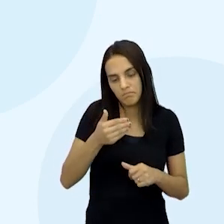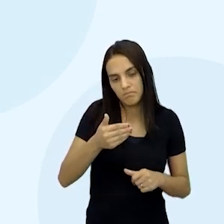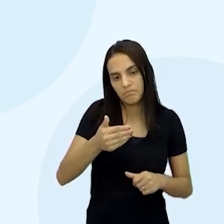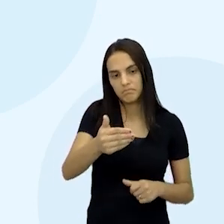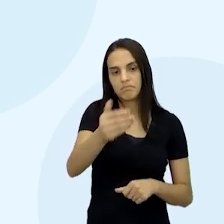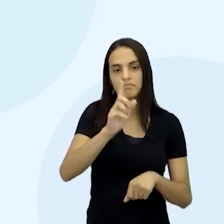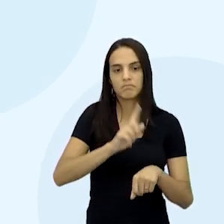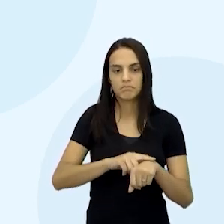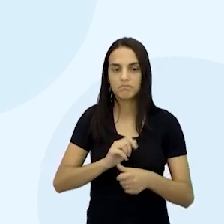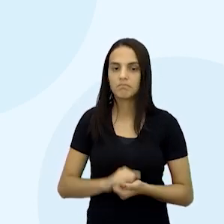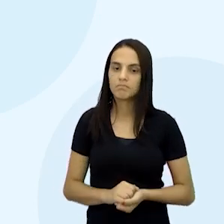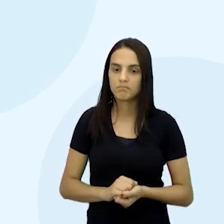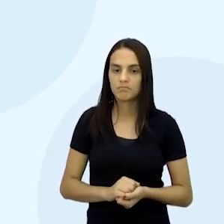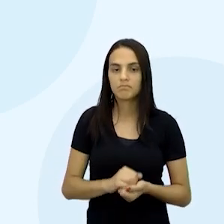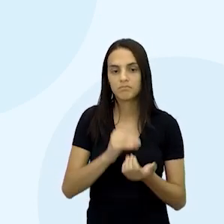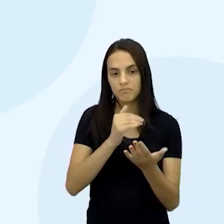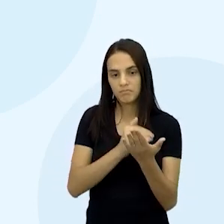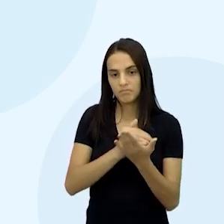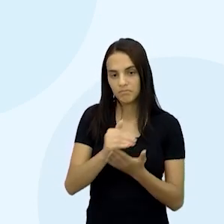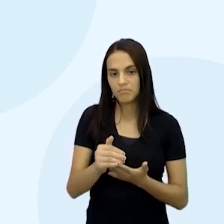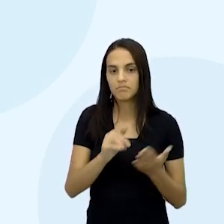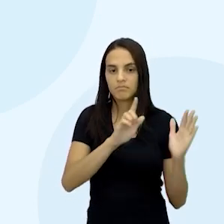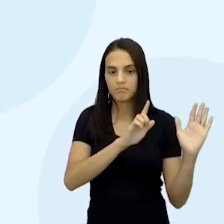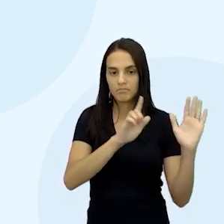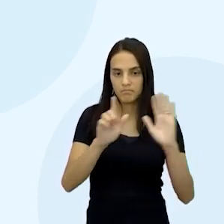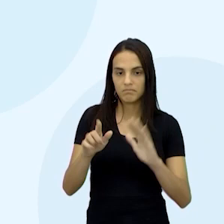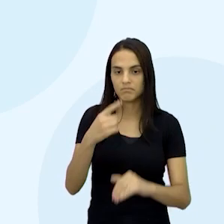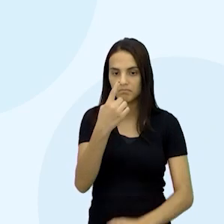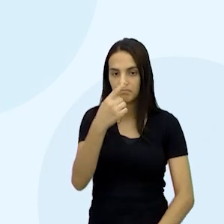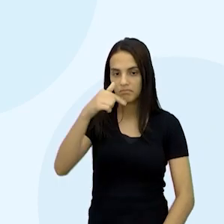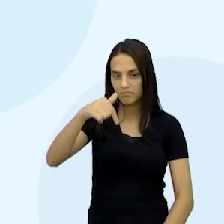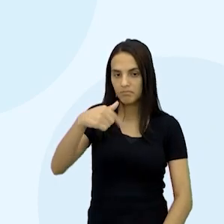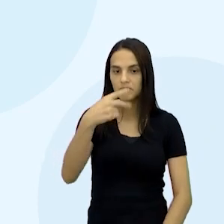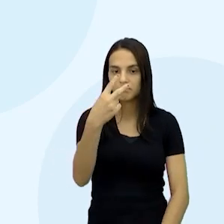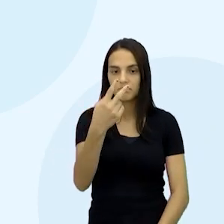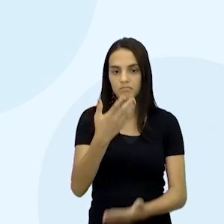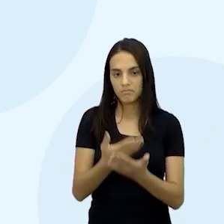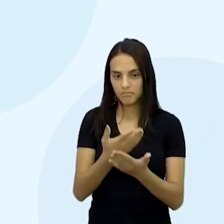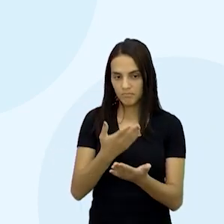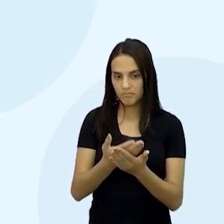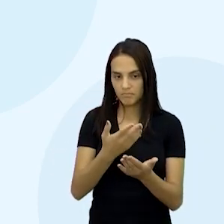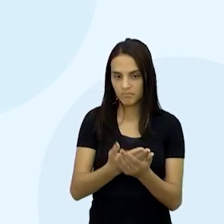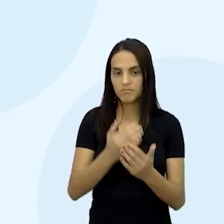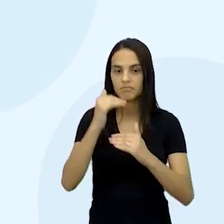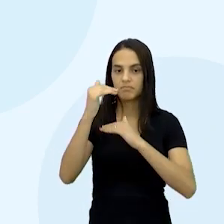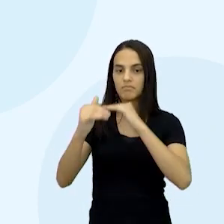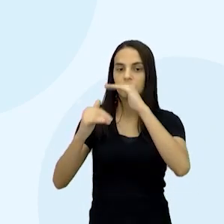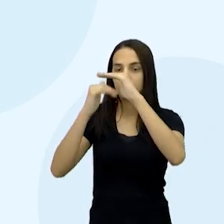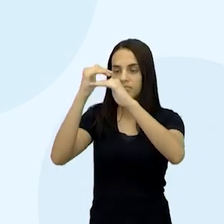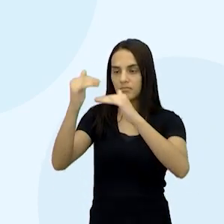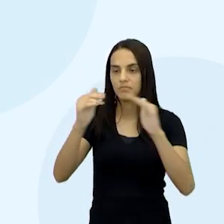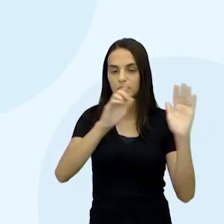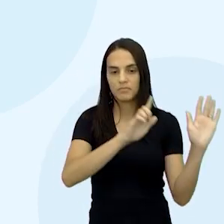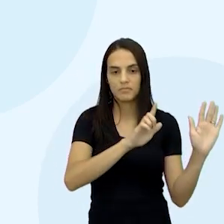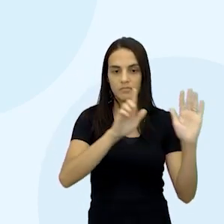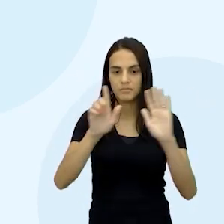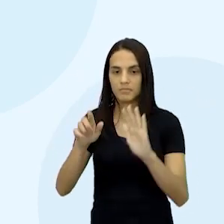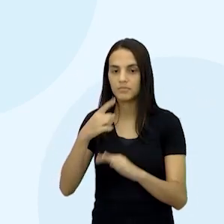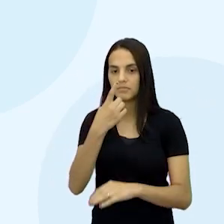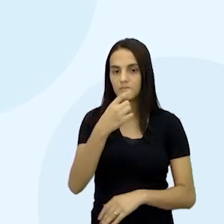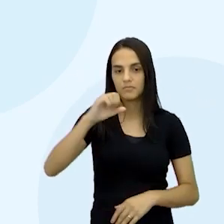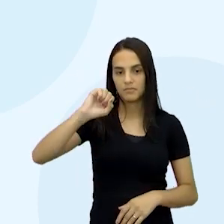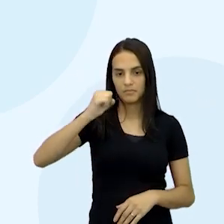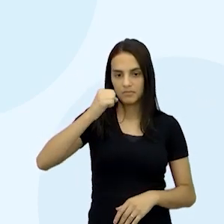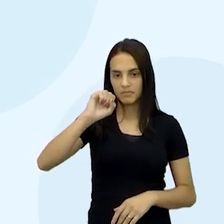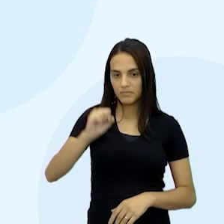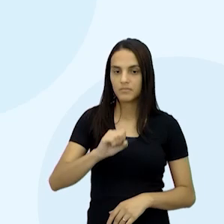longo do tempo. E aí nós temos aí uma introdução, né, na semana 17 com 2 aulas, um desenvolvimento